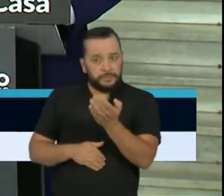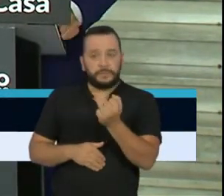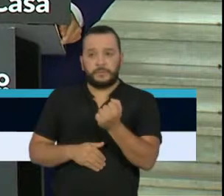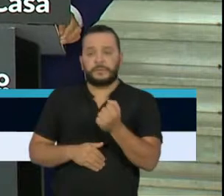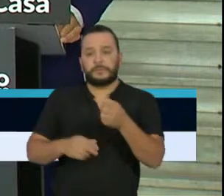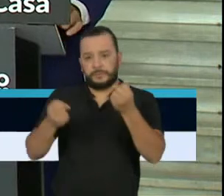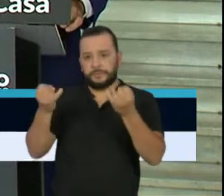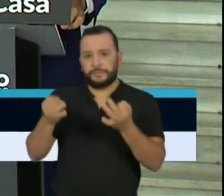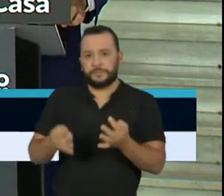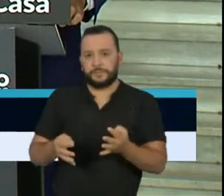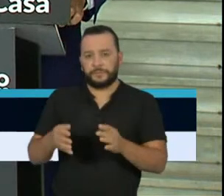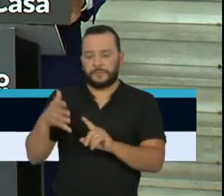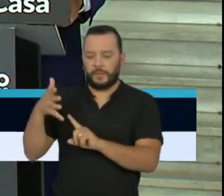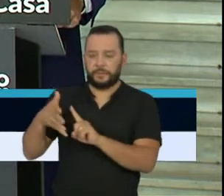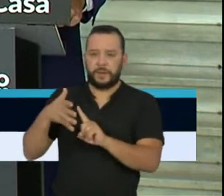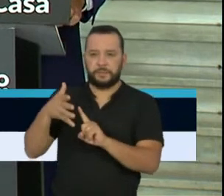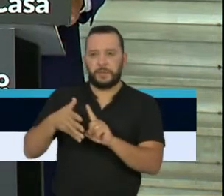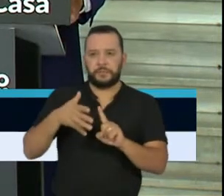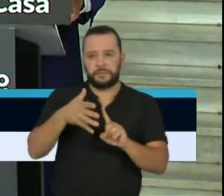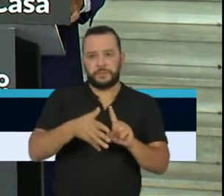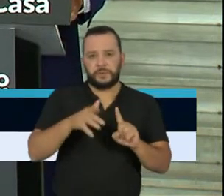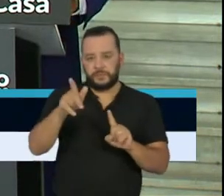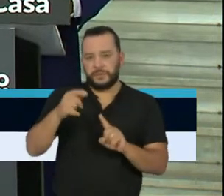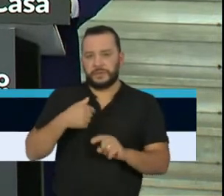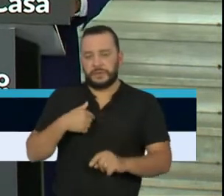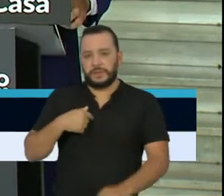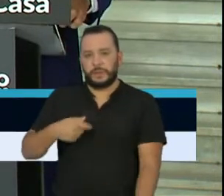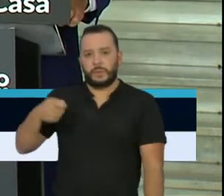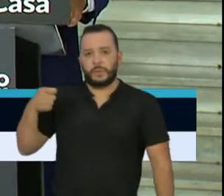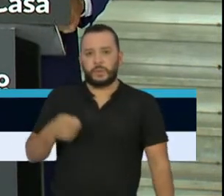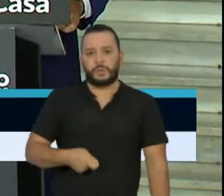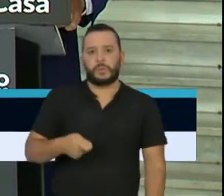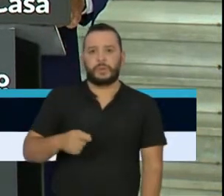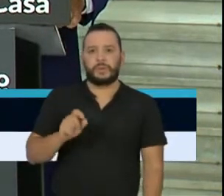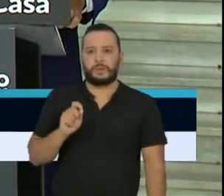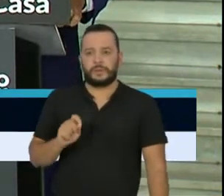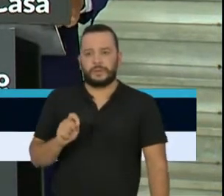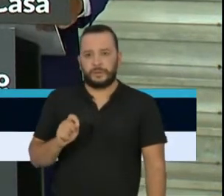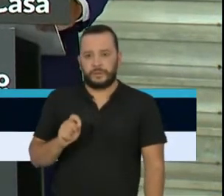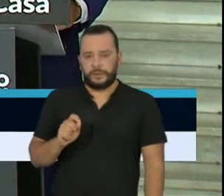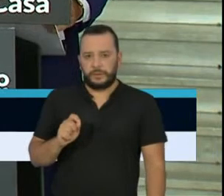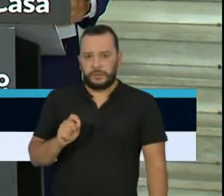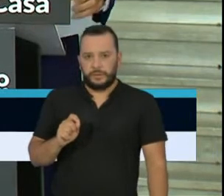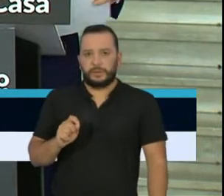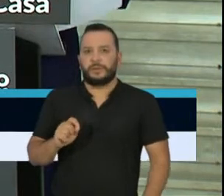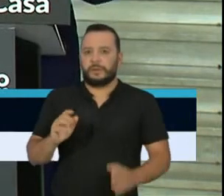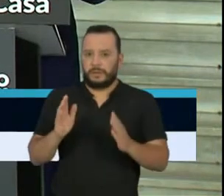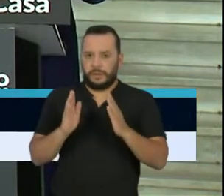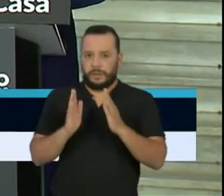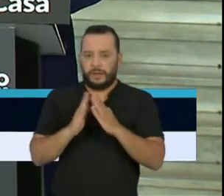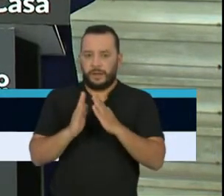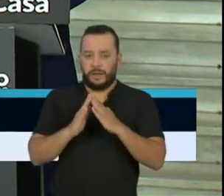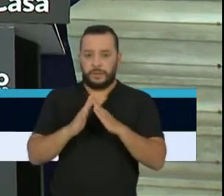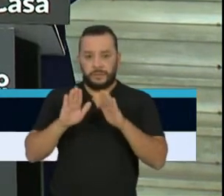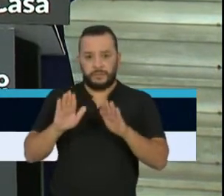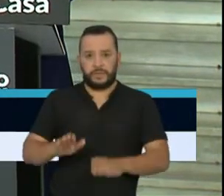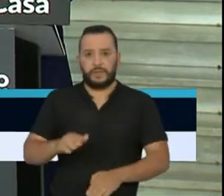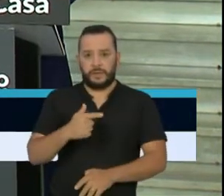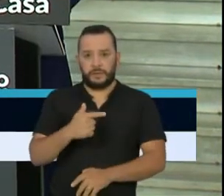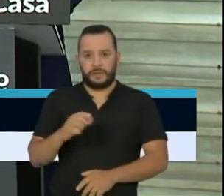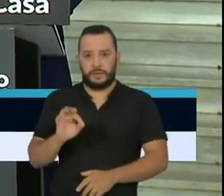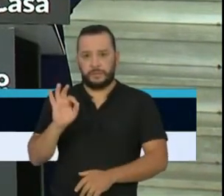das coletivas, uma linha bastante dura, cobrando o isolamento de cerca de 70%